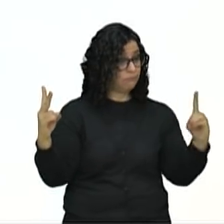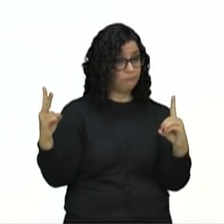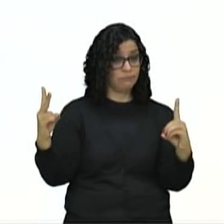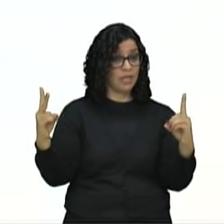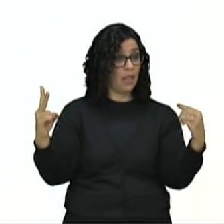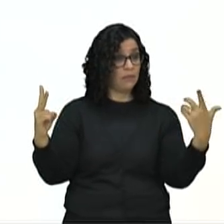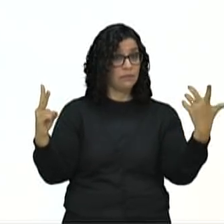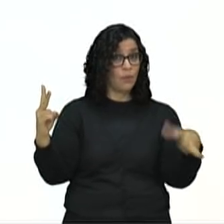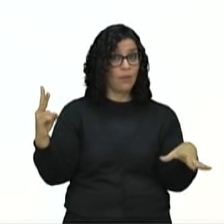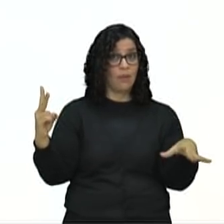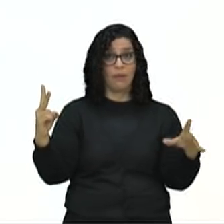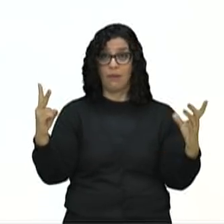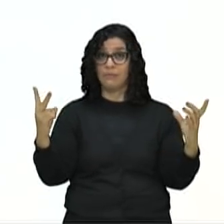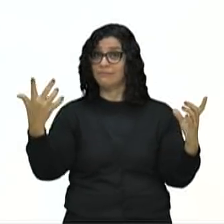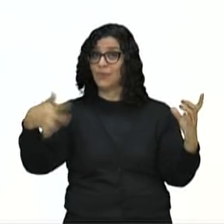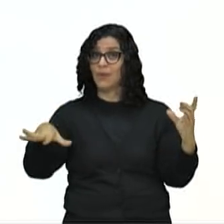outra.